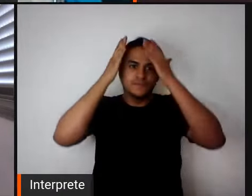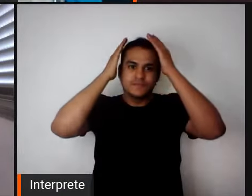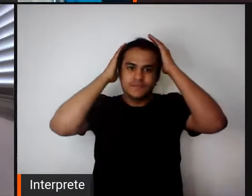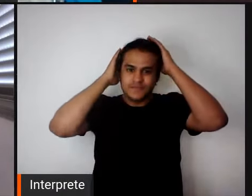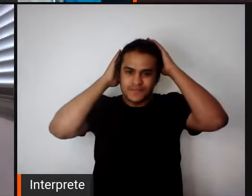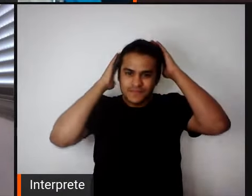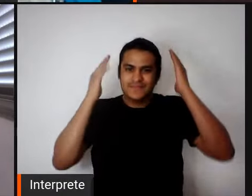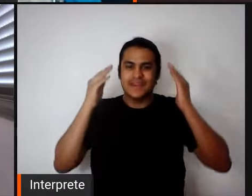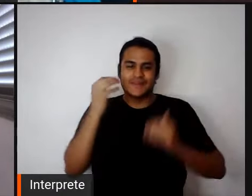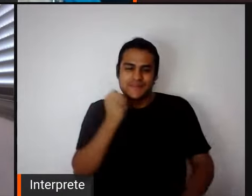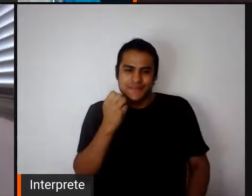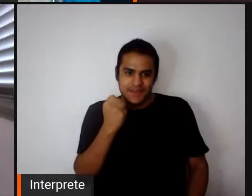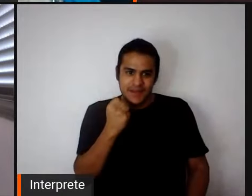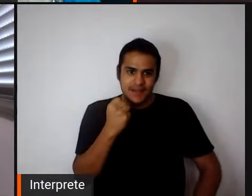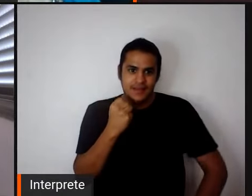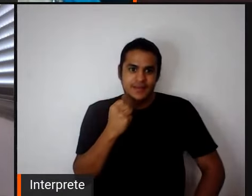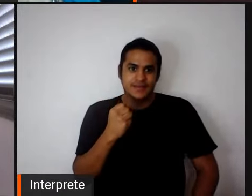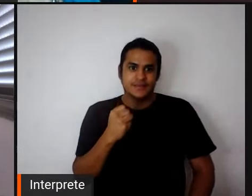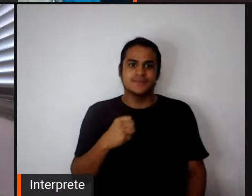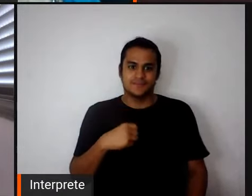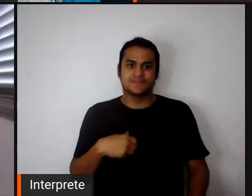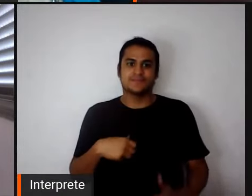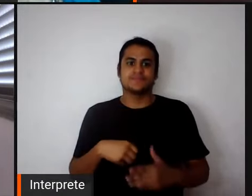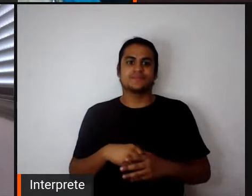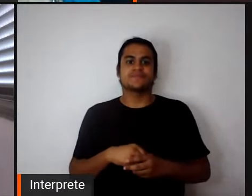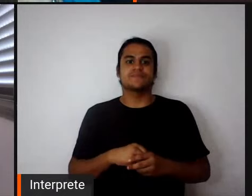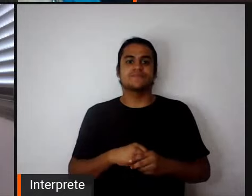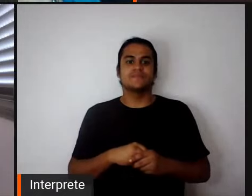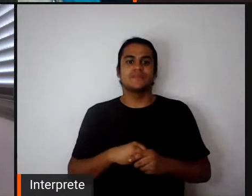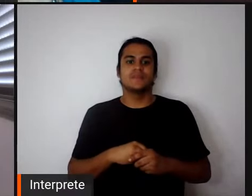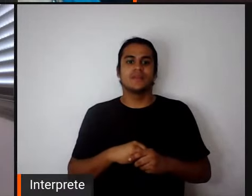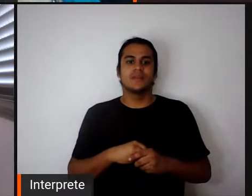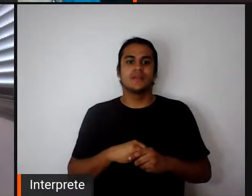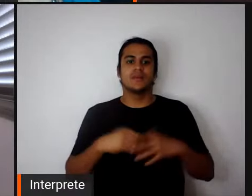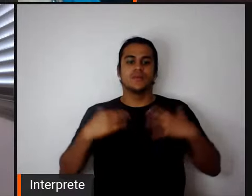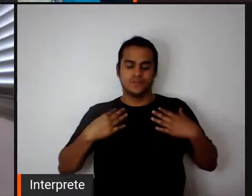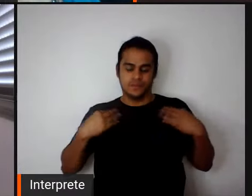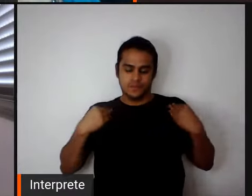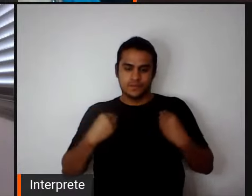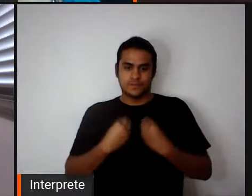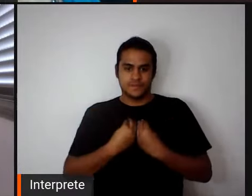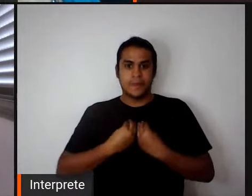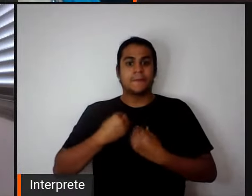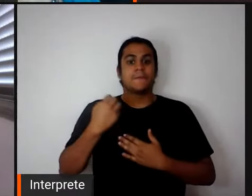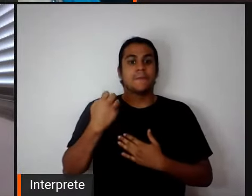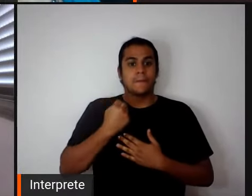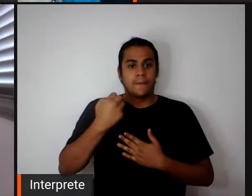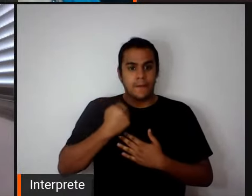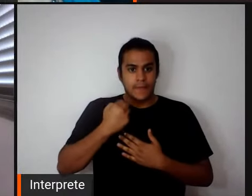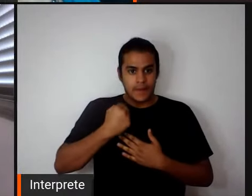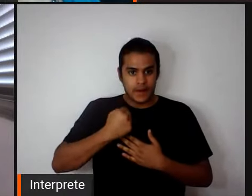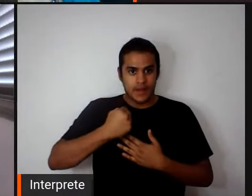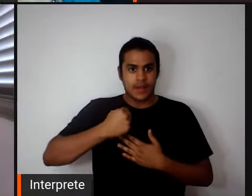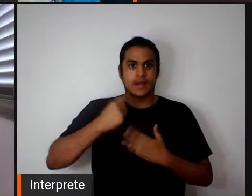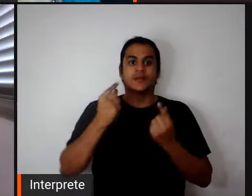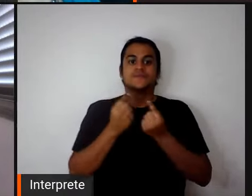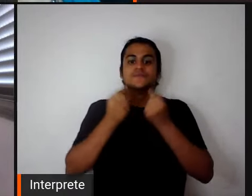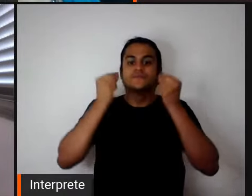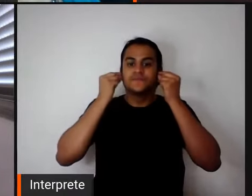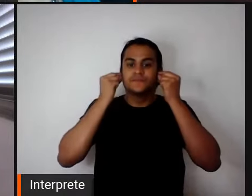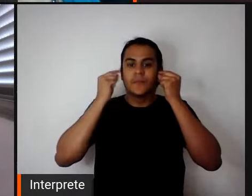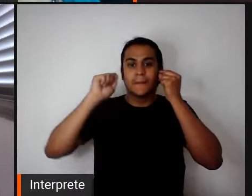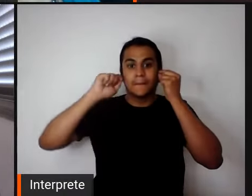grisalhos, ou já bastante grisalhos, né? Estou de camisa branca, né, usando fone de ouvido